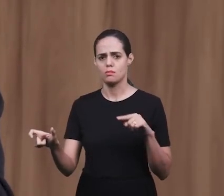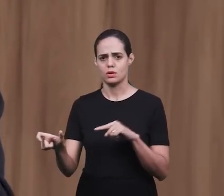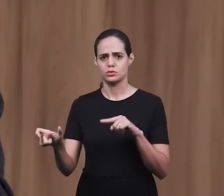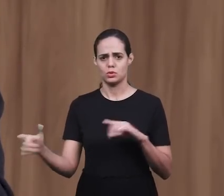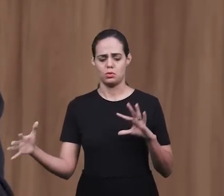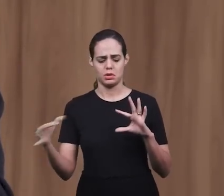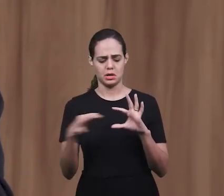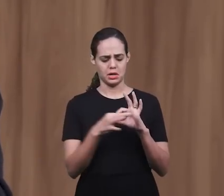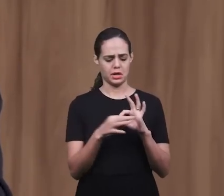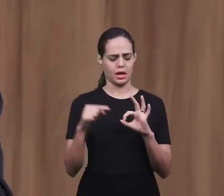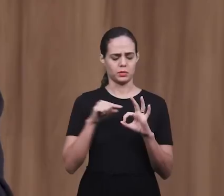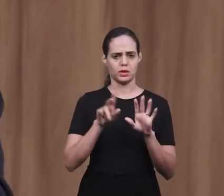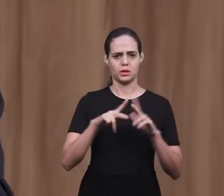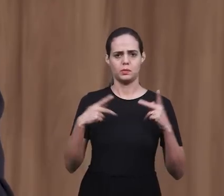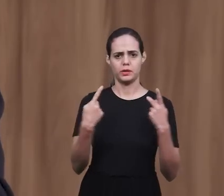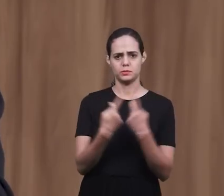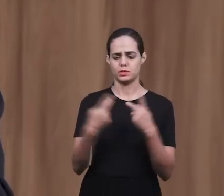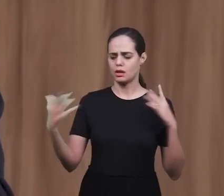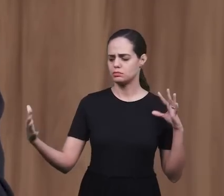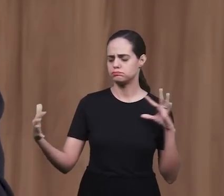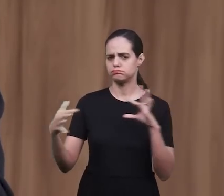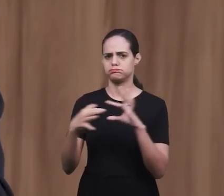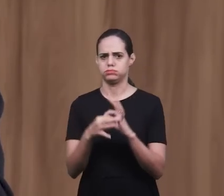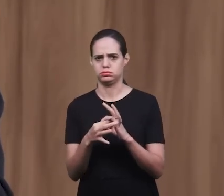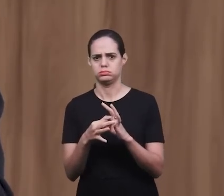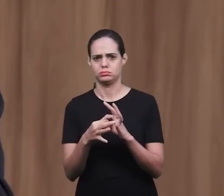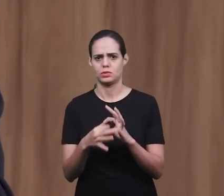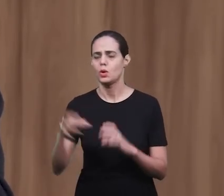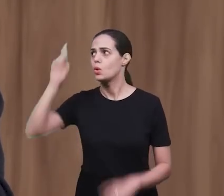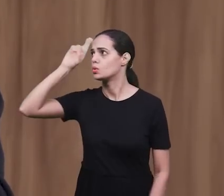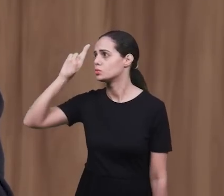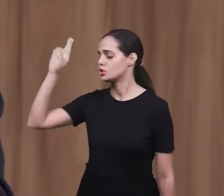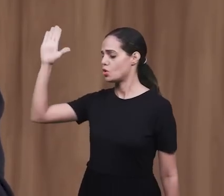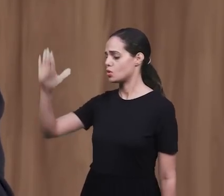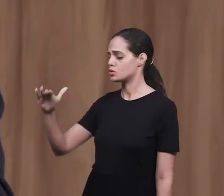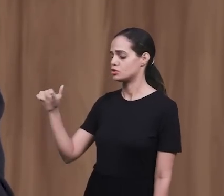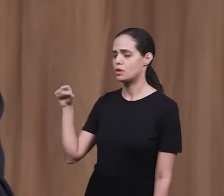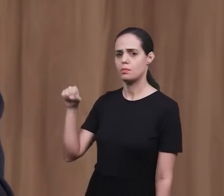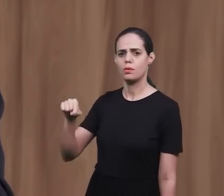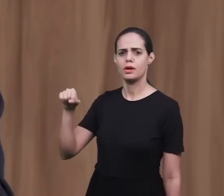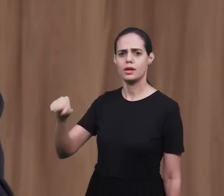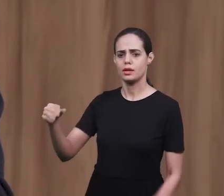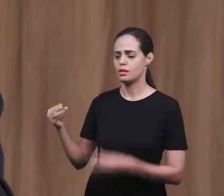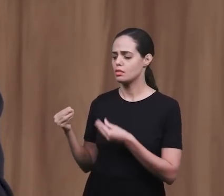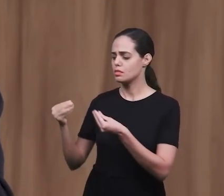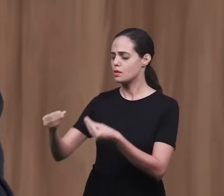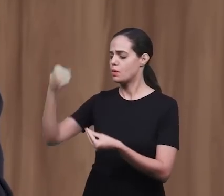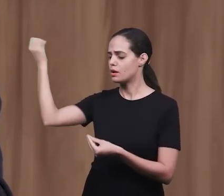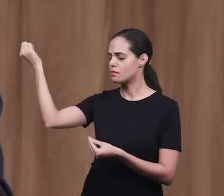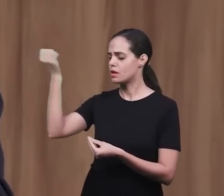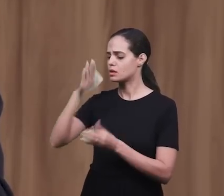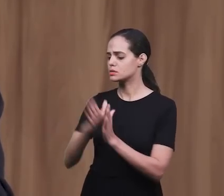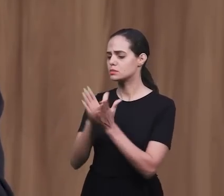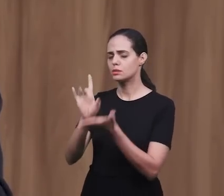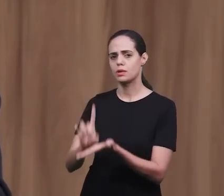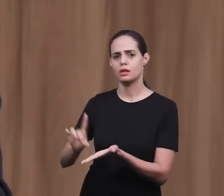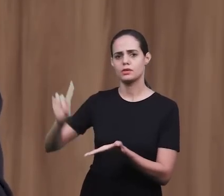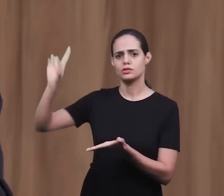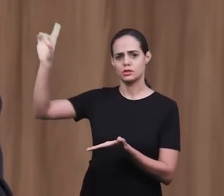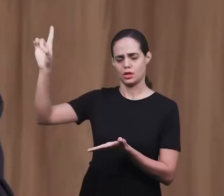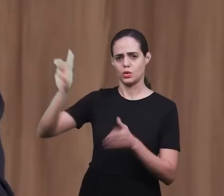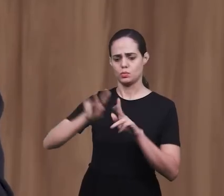como aquele que recebeu o ministério da palavra do Senhor e está ligado a um corpo que é